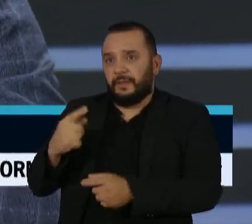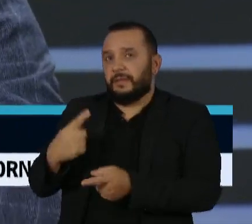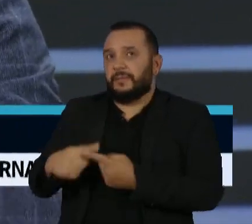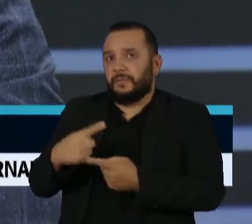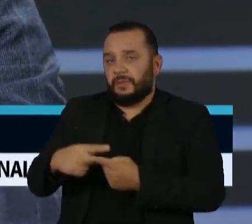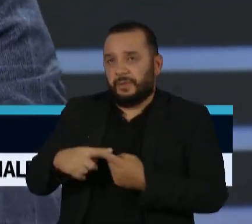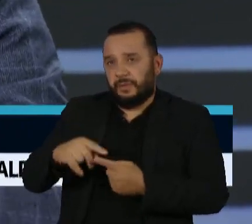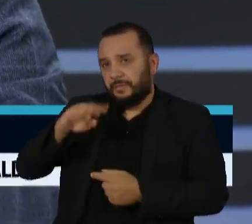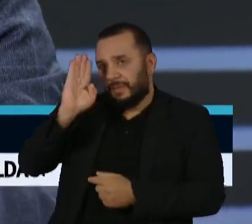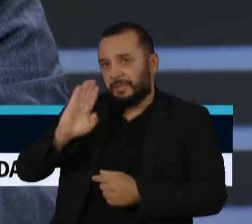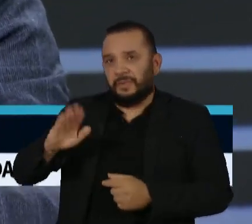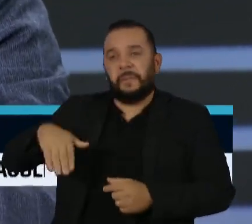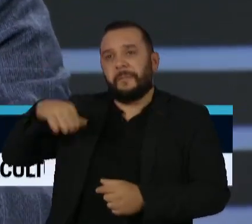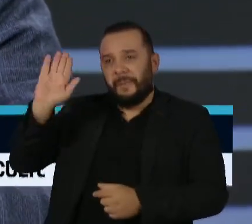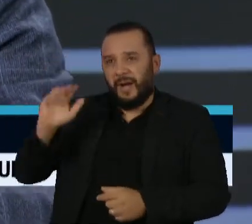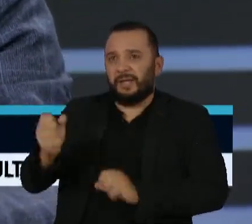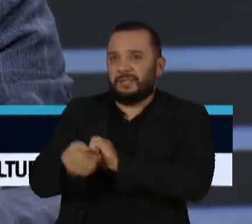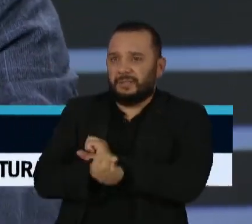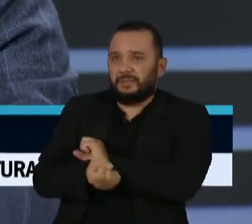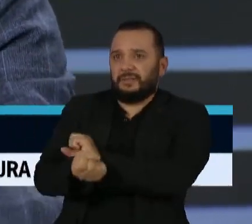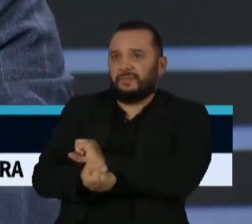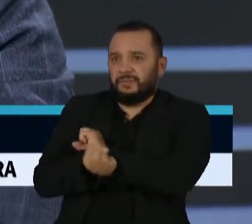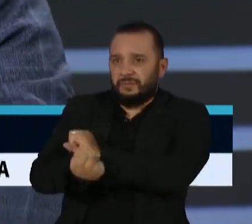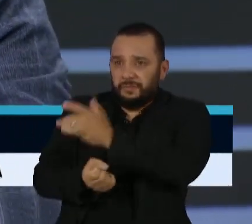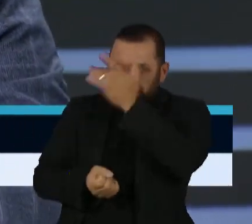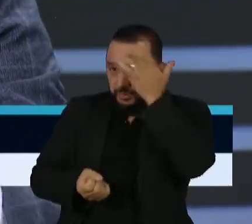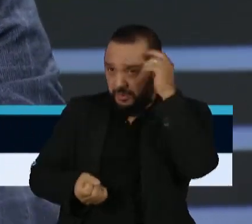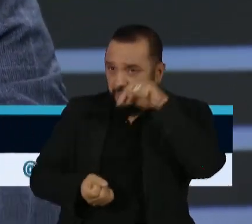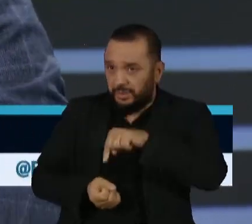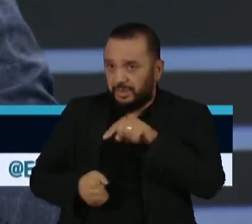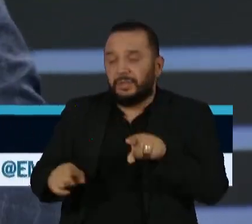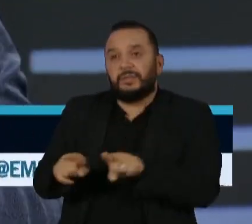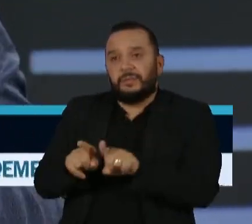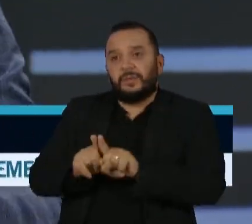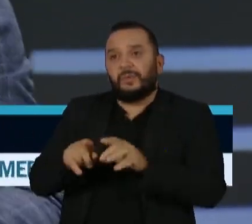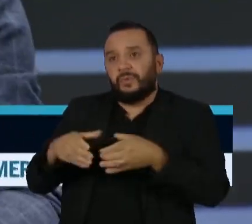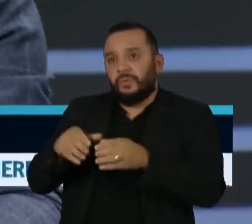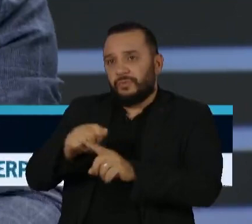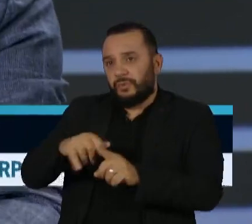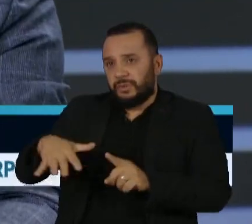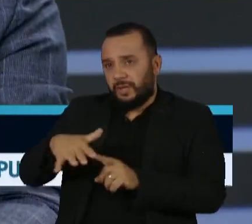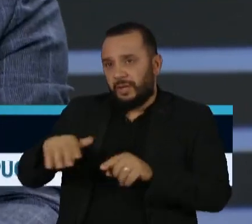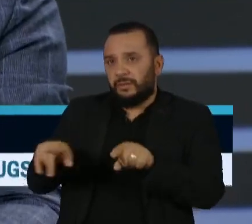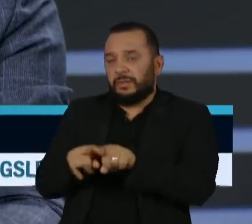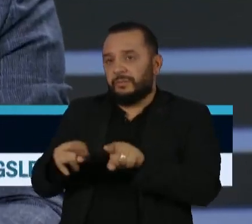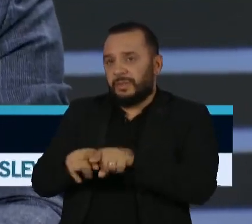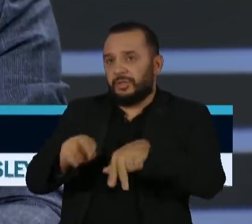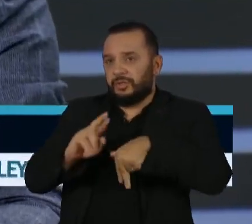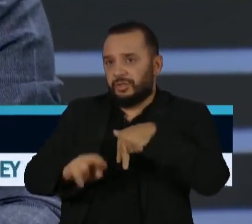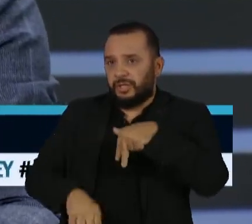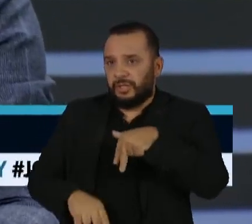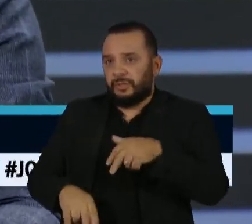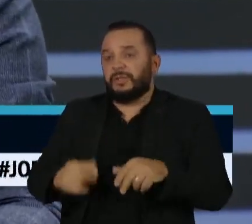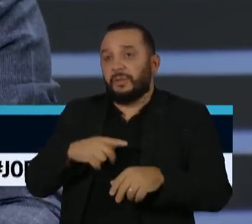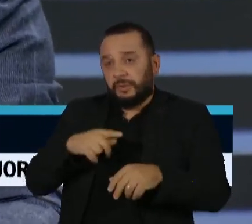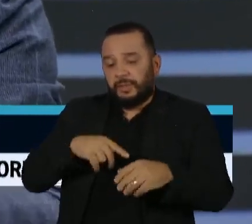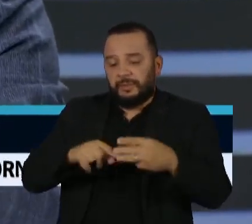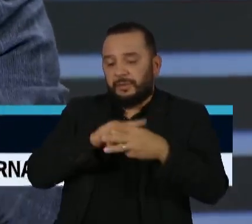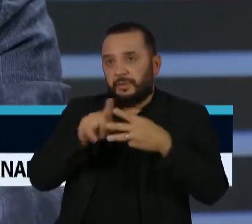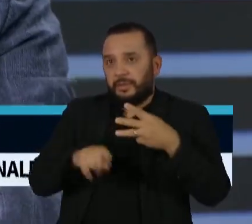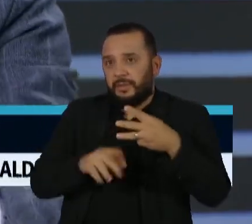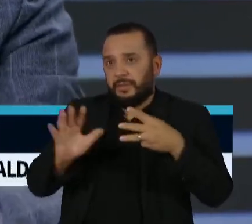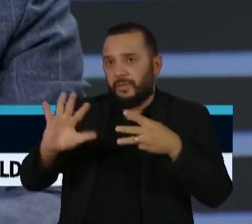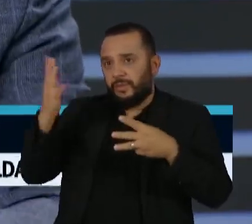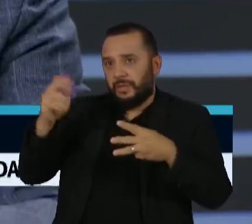mais escravizou gente na história da humanidade, depois classe e depois gênero. São três disputas que acontecem na